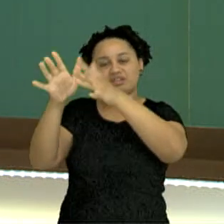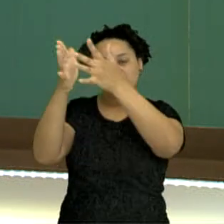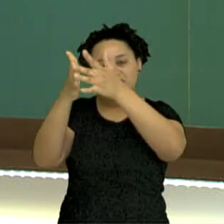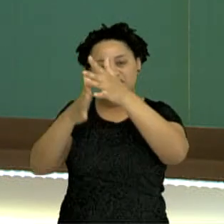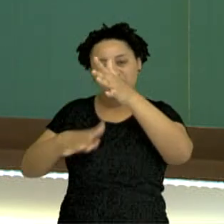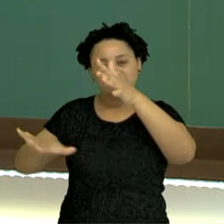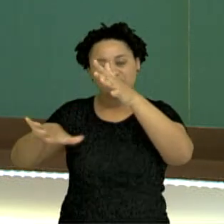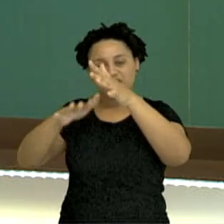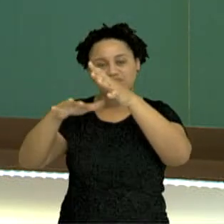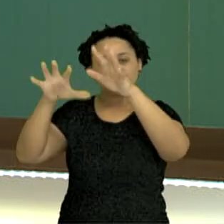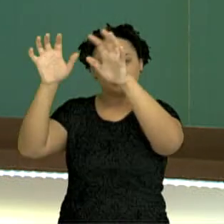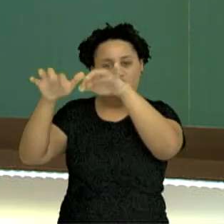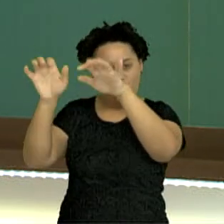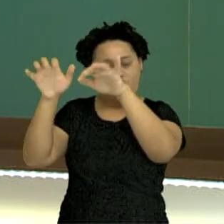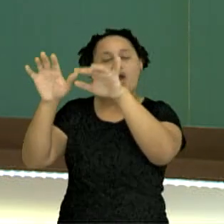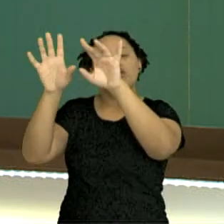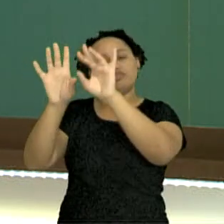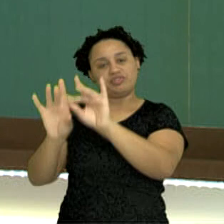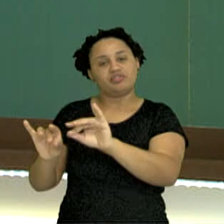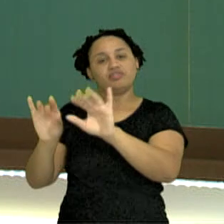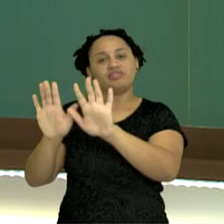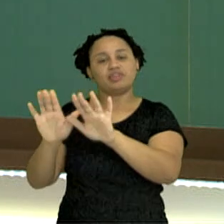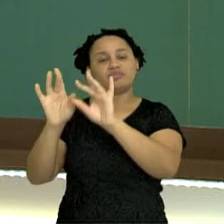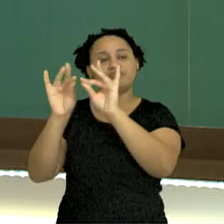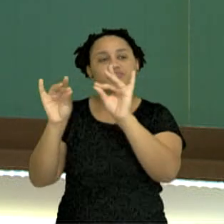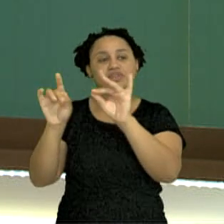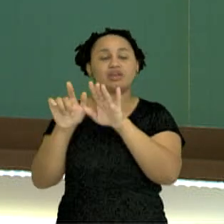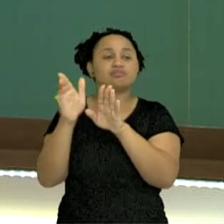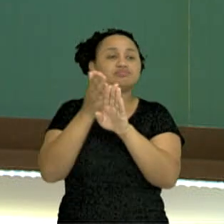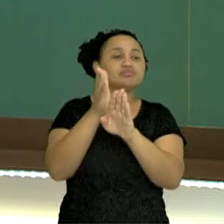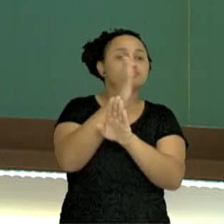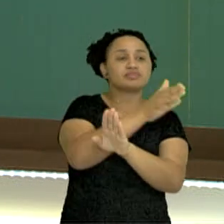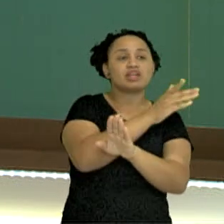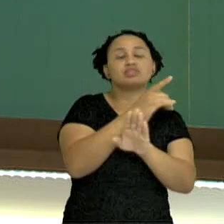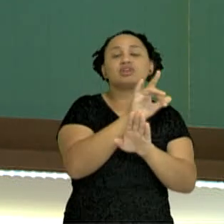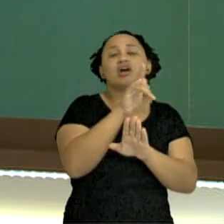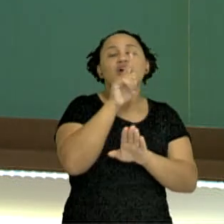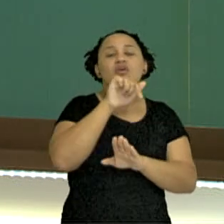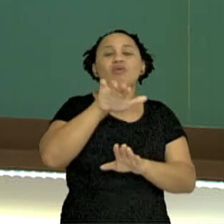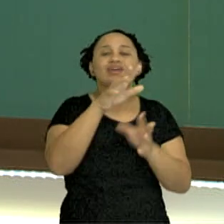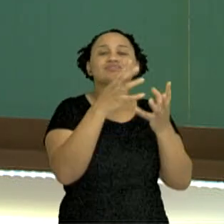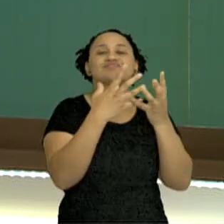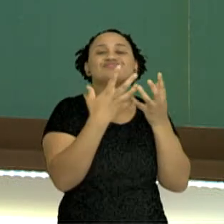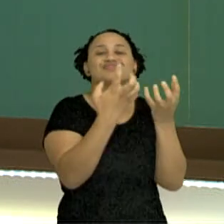nesta região aqui, e aí passando para cá apenas o ar